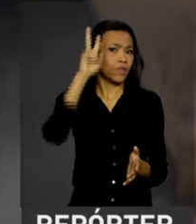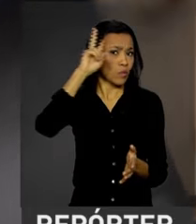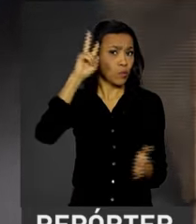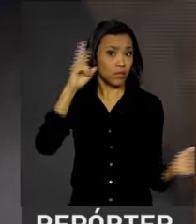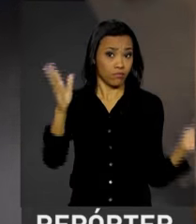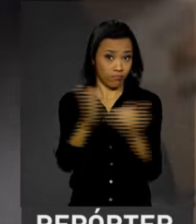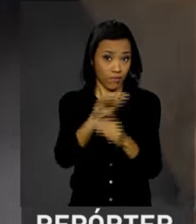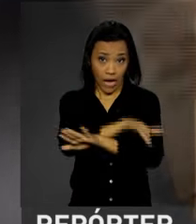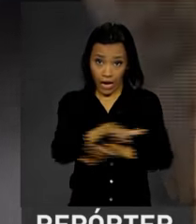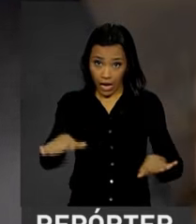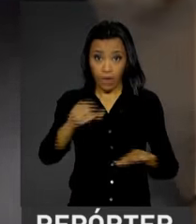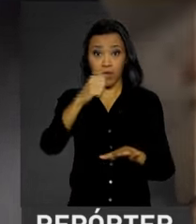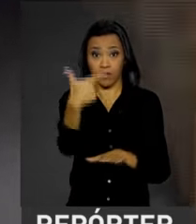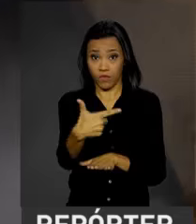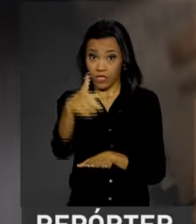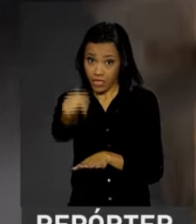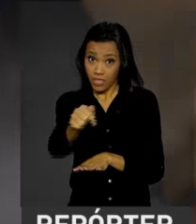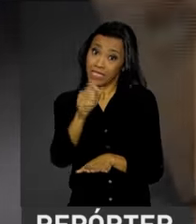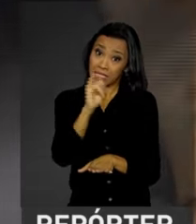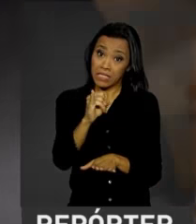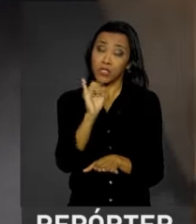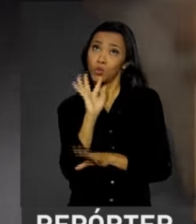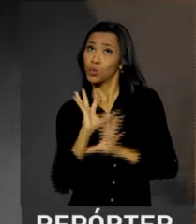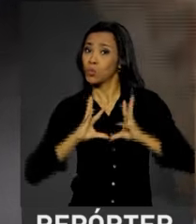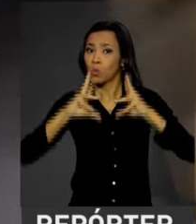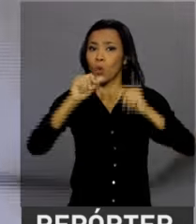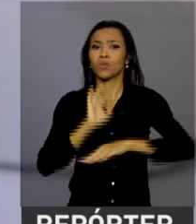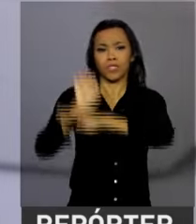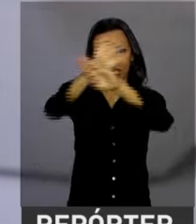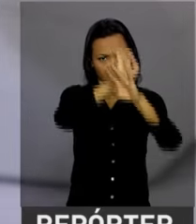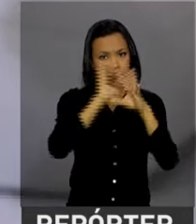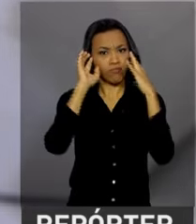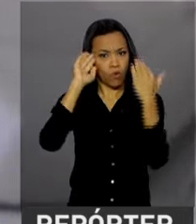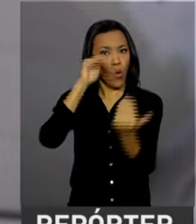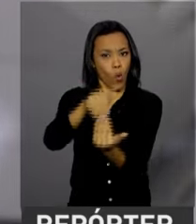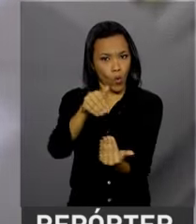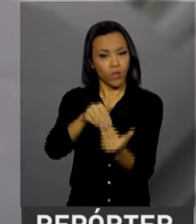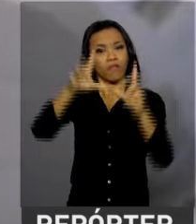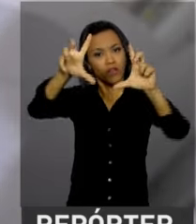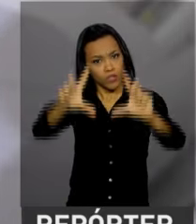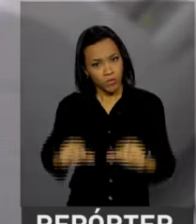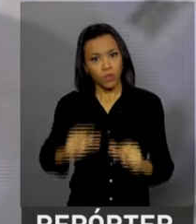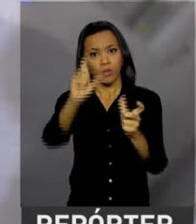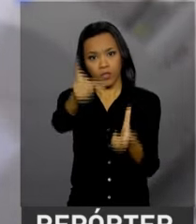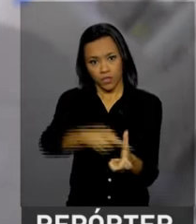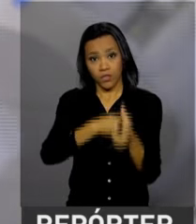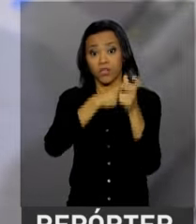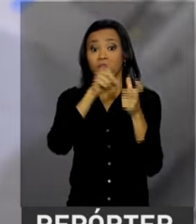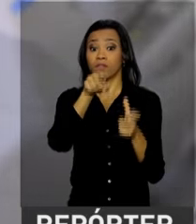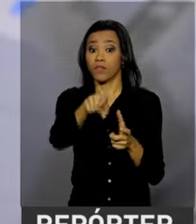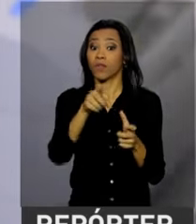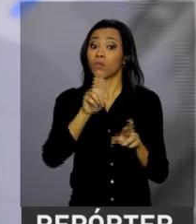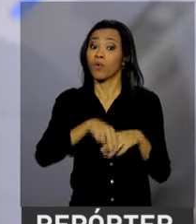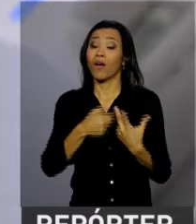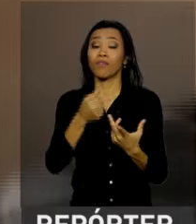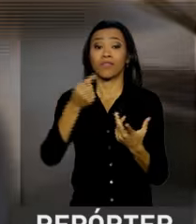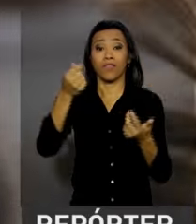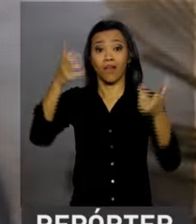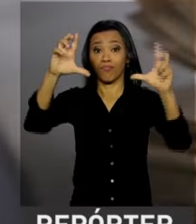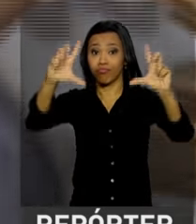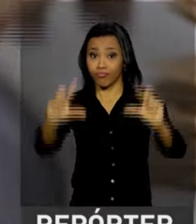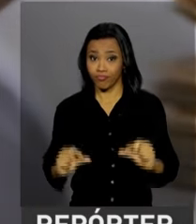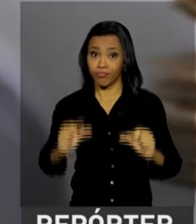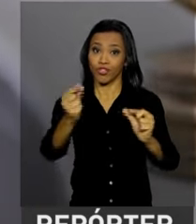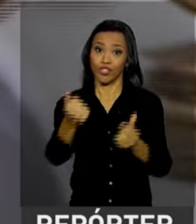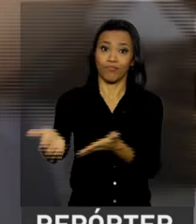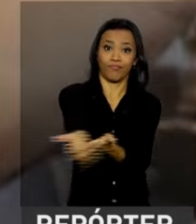Se a mudança valer para todos os estados, o endividamento vai cair e aliviar os cofres estaduais pela queda na arrecadação.